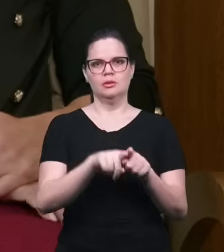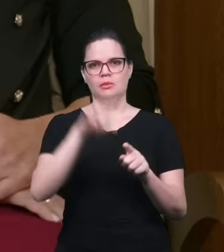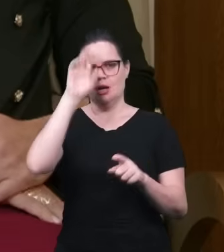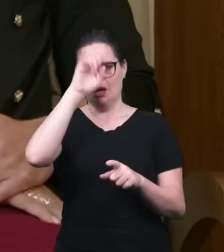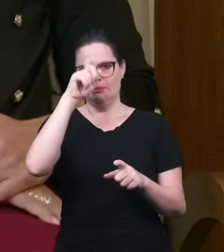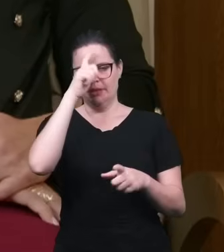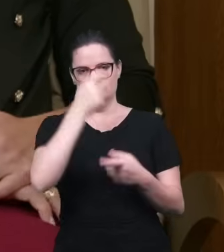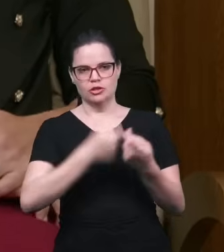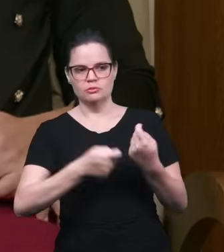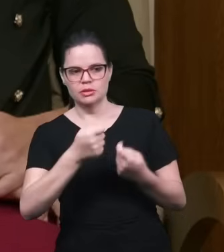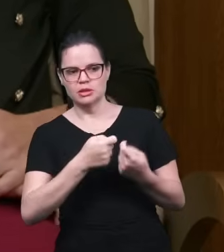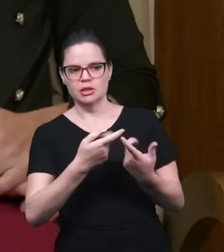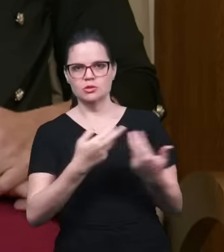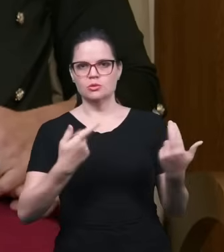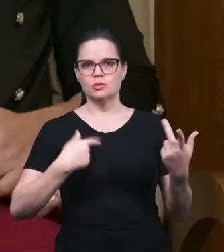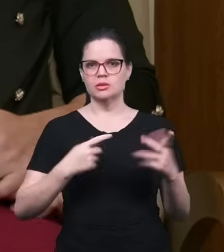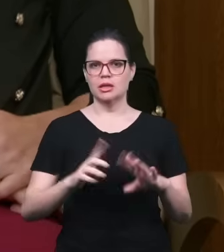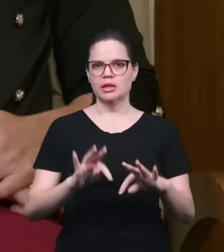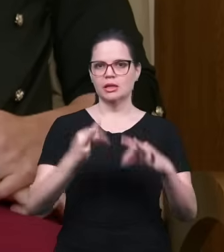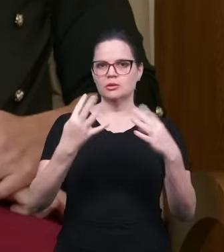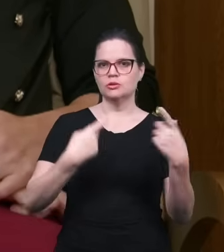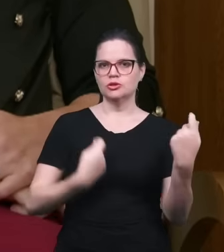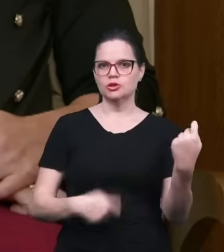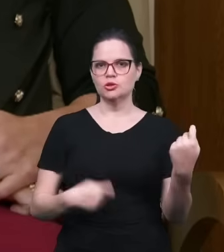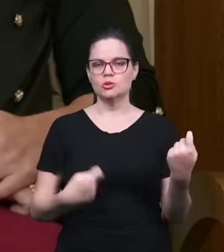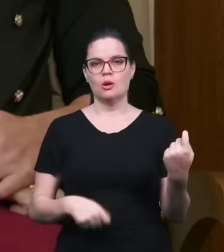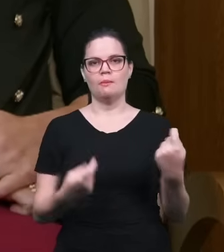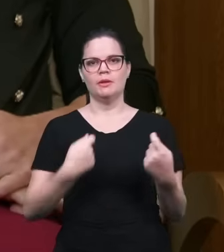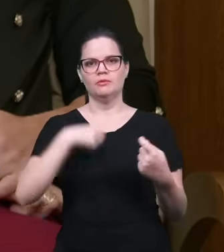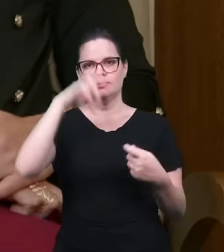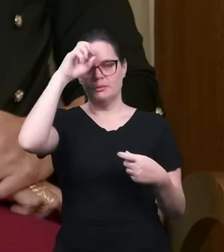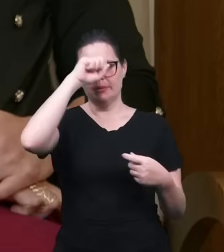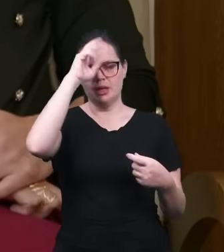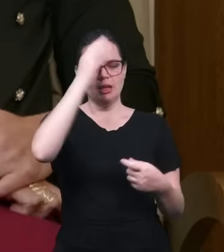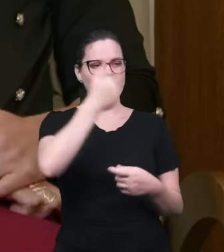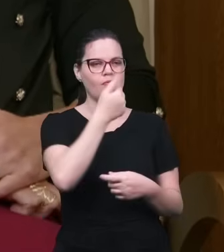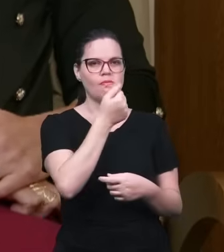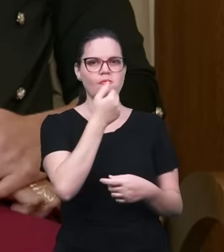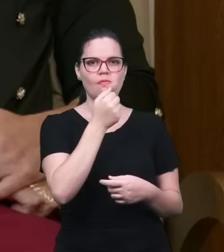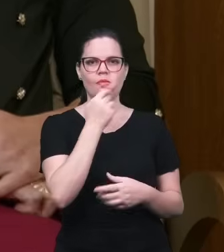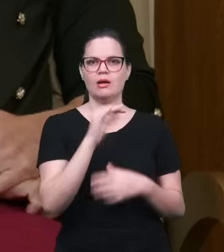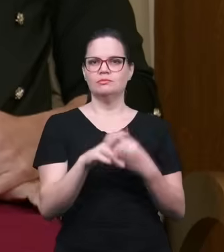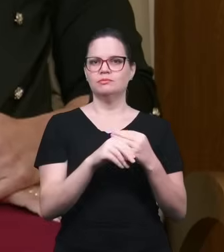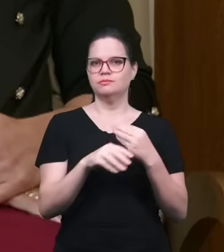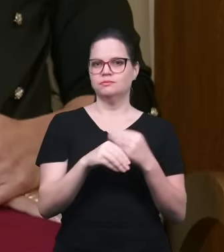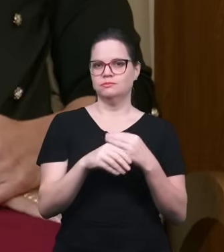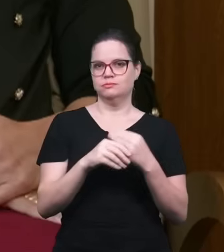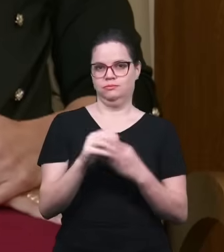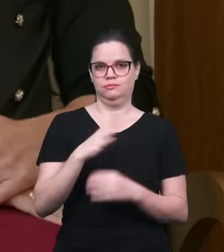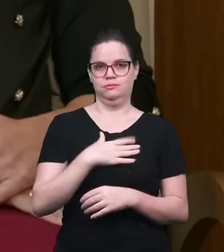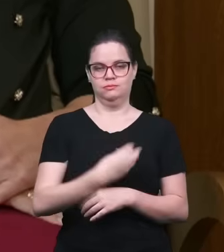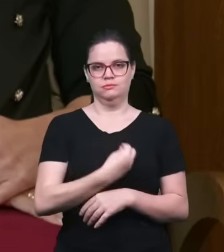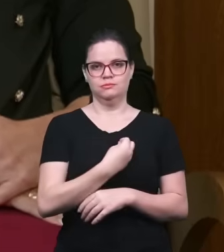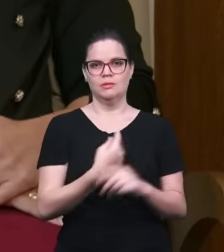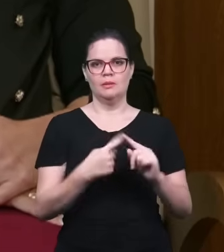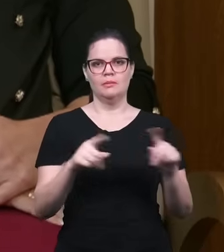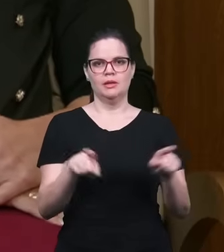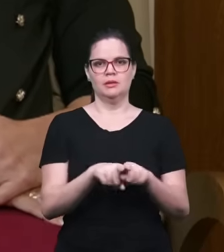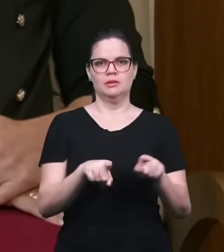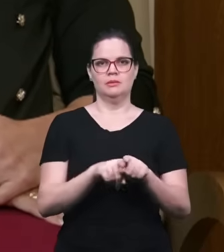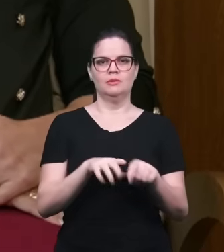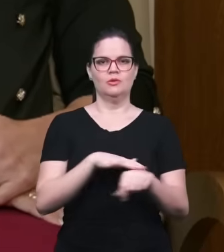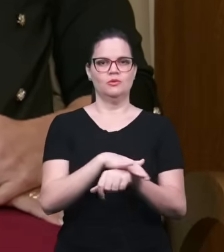coisas, tecnologia, uma série de coisas que isso foi agregando à nossa vida, né? Mas eles também sempre conversavam muito